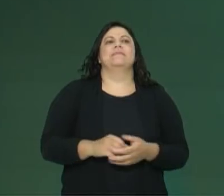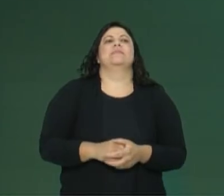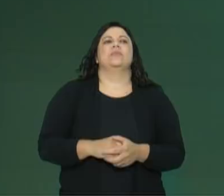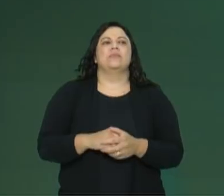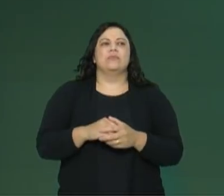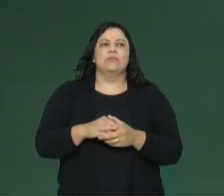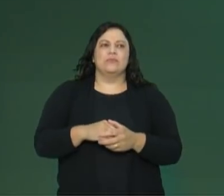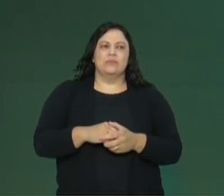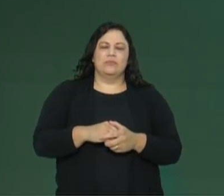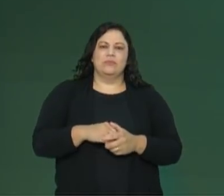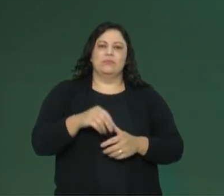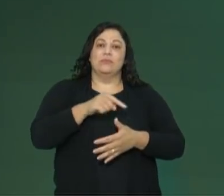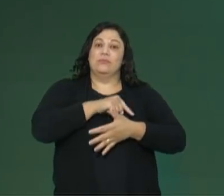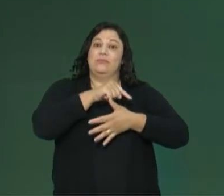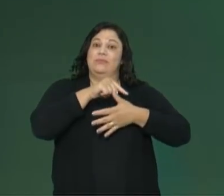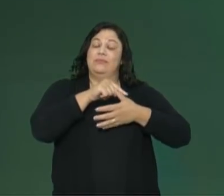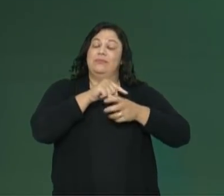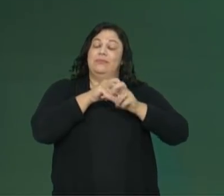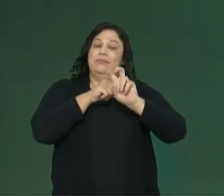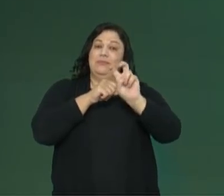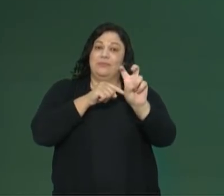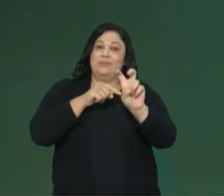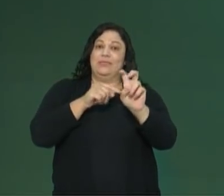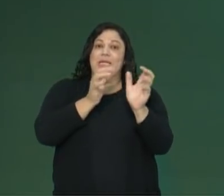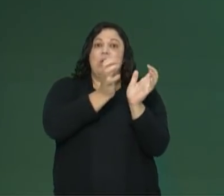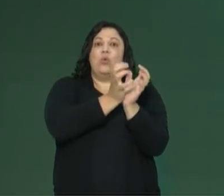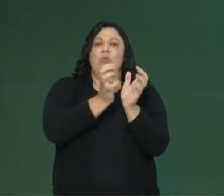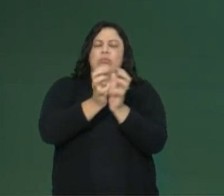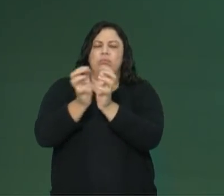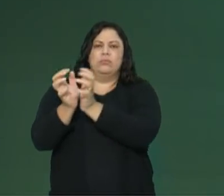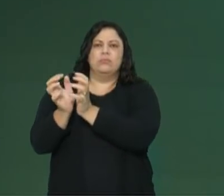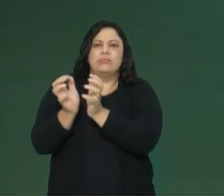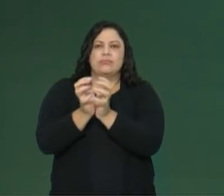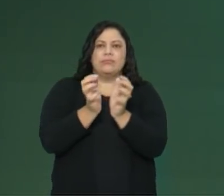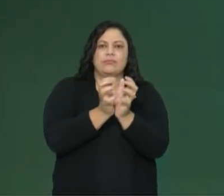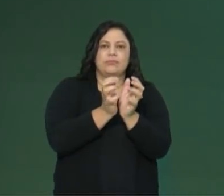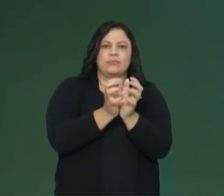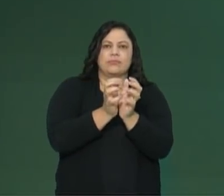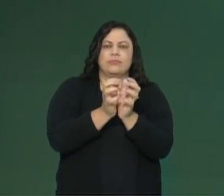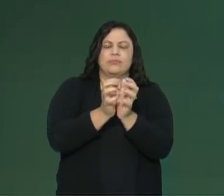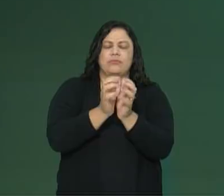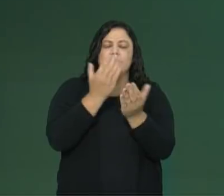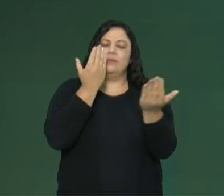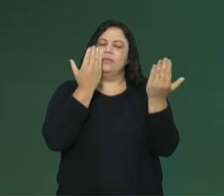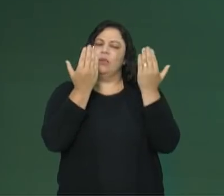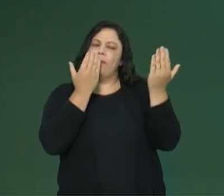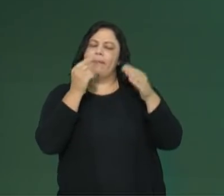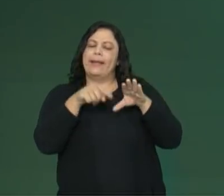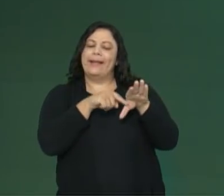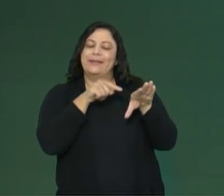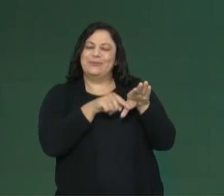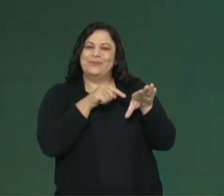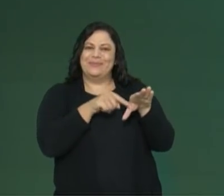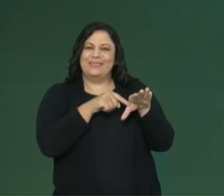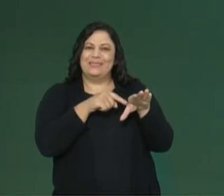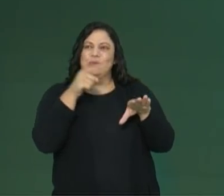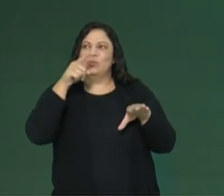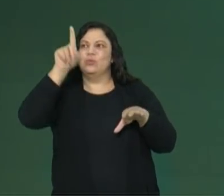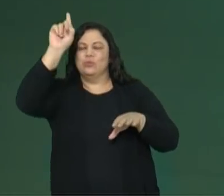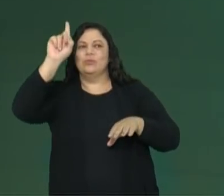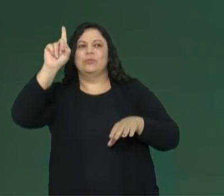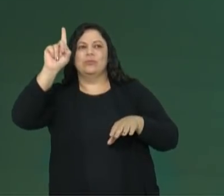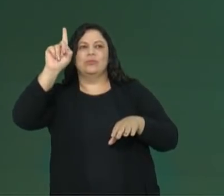Moluscos divididos em 5 grupos. Todos eles eram classificados de acordo com a posição dos pés. Um foi descoberto por último e que